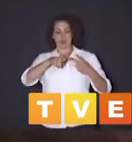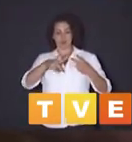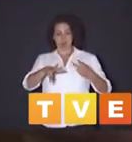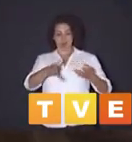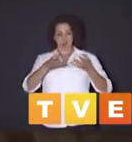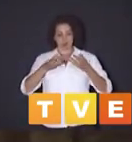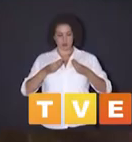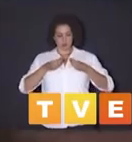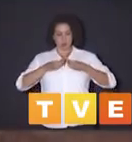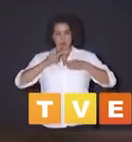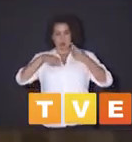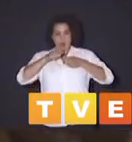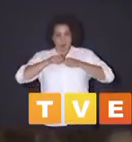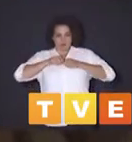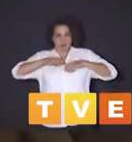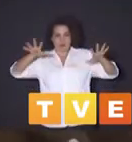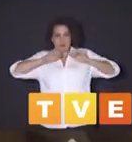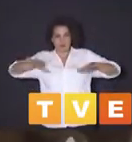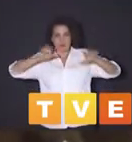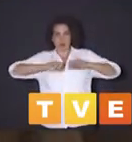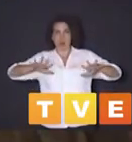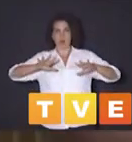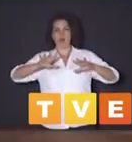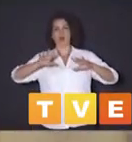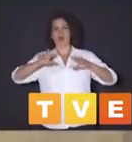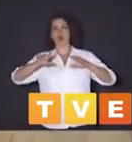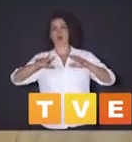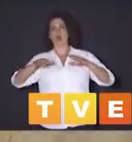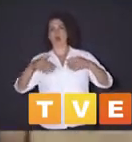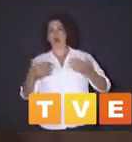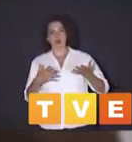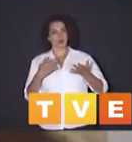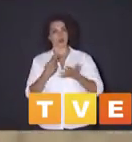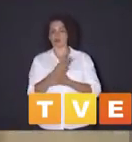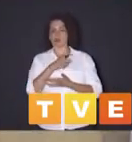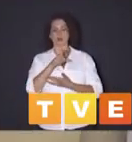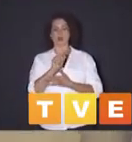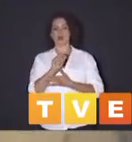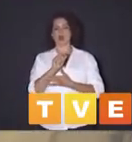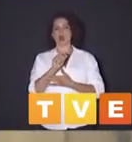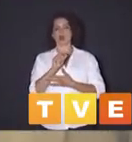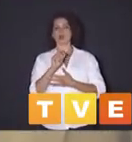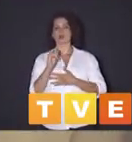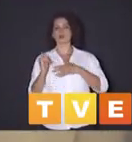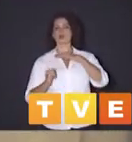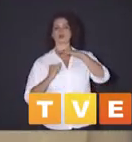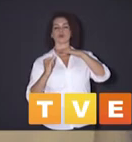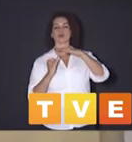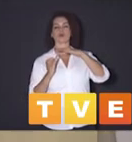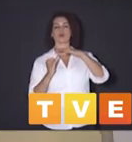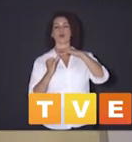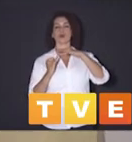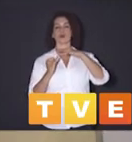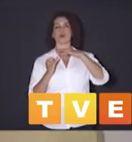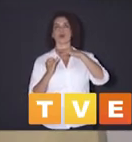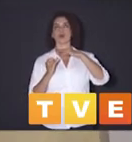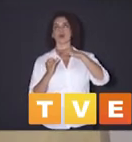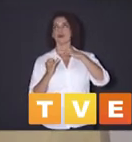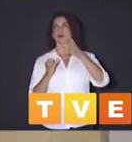credibilidade algumas instituições repare é é é